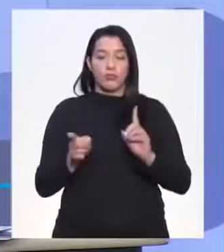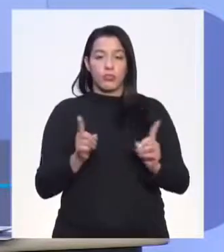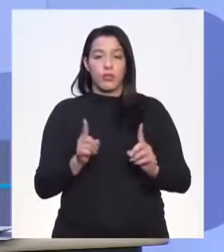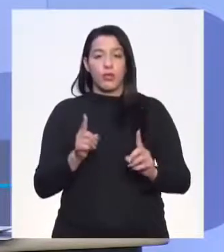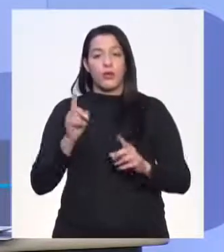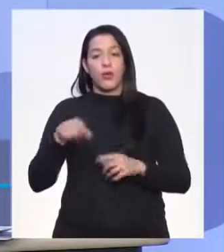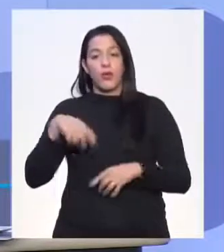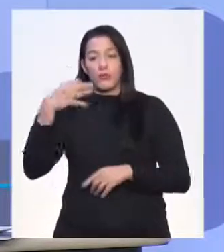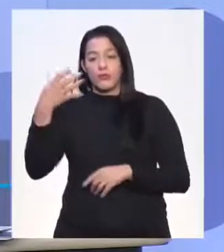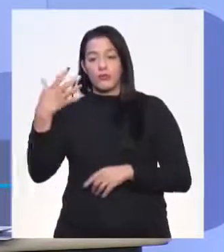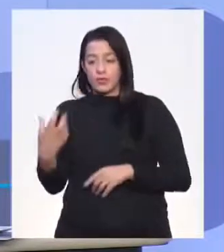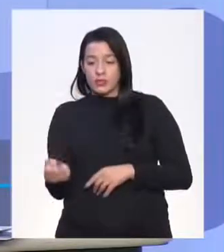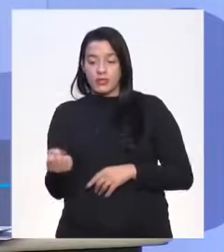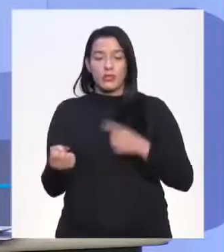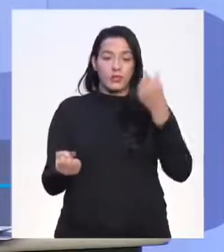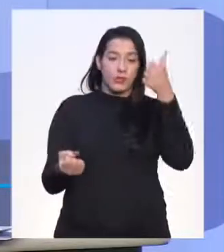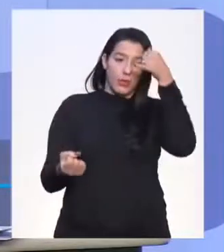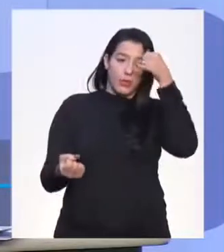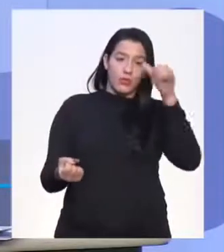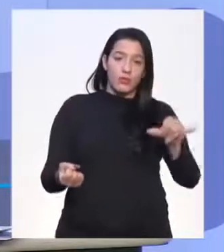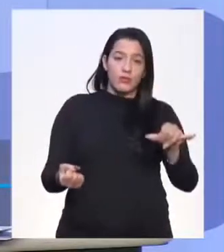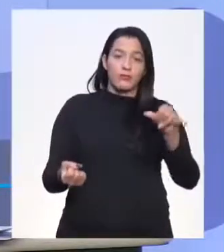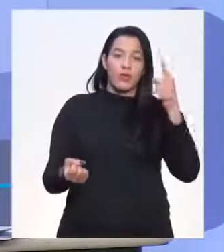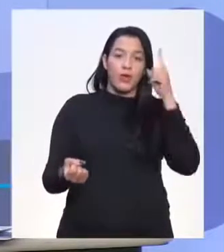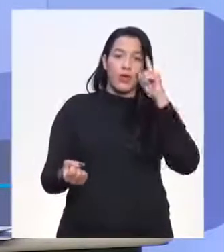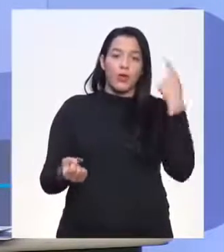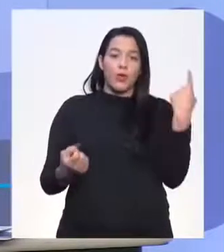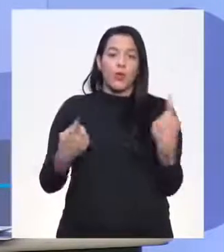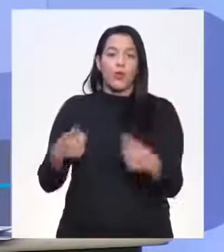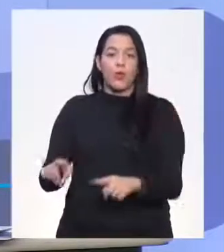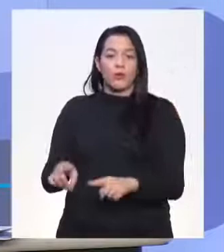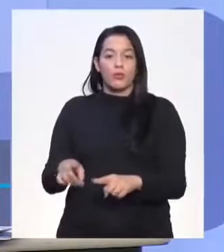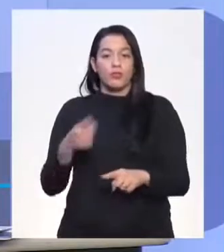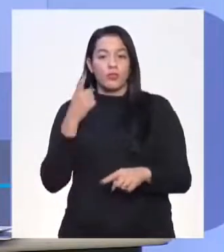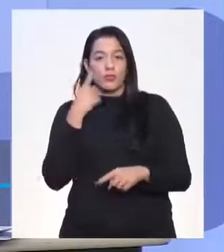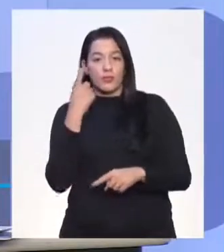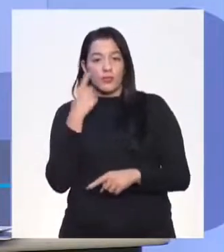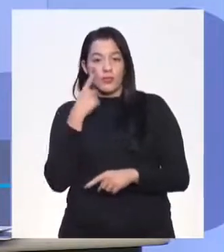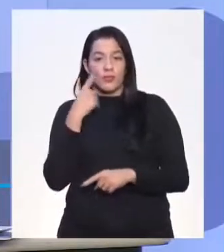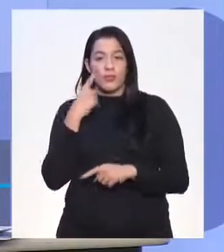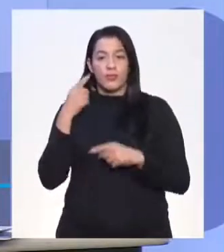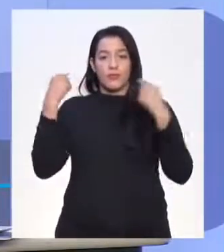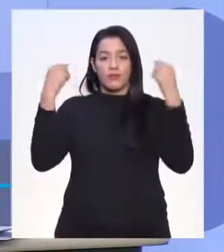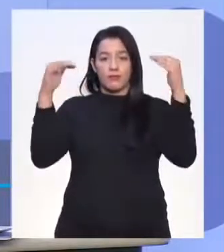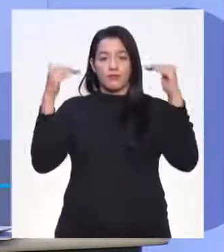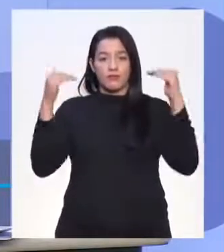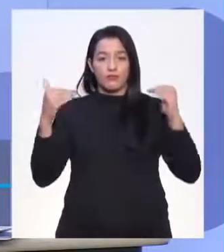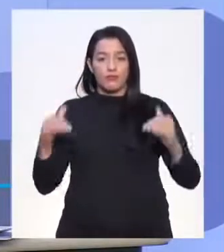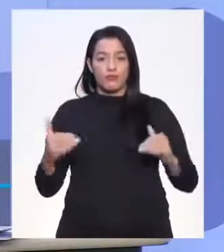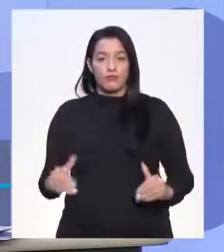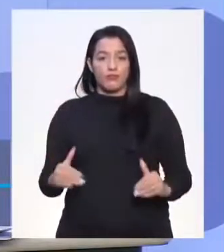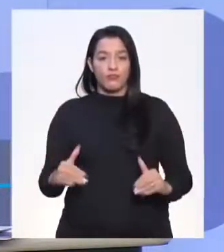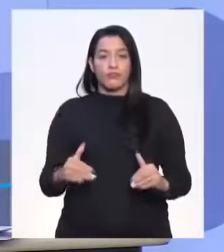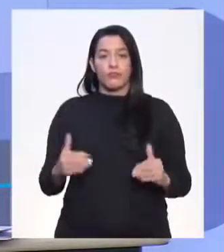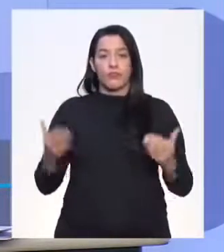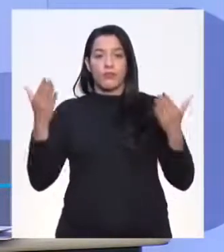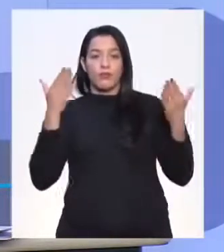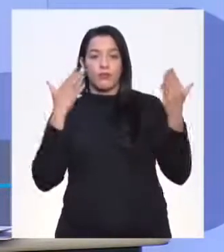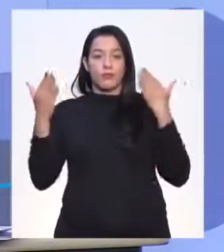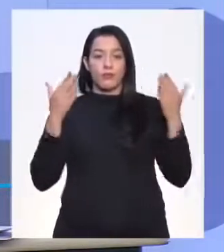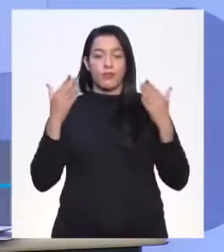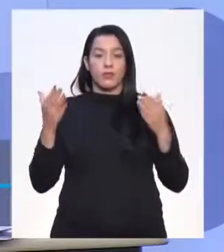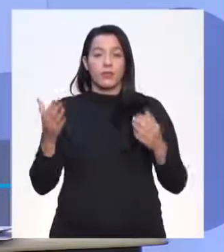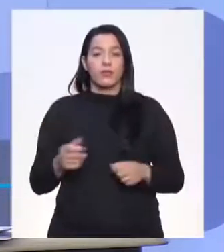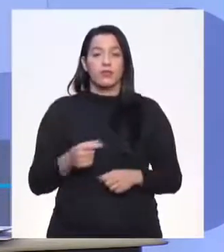contra, e vamos analisar os motivos de um e de outro. Então, não vou omitir opinião